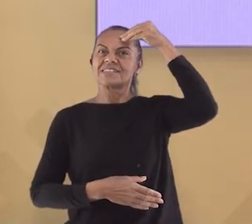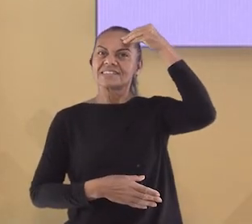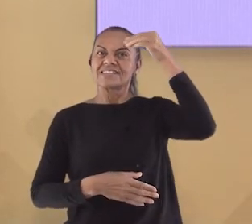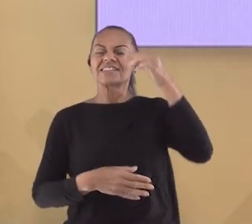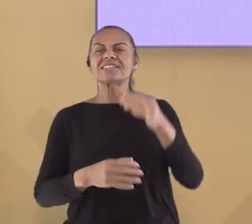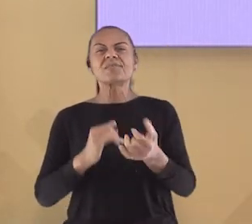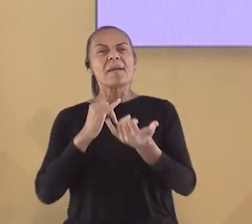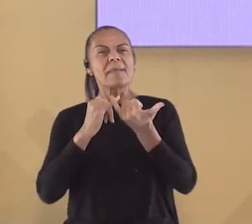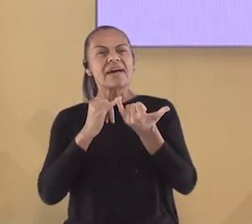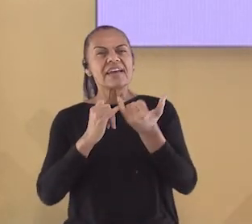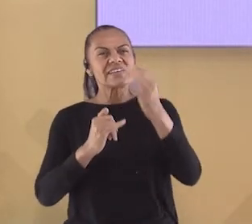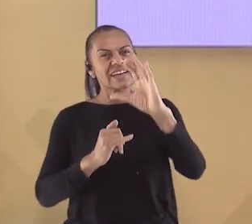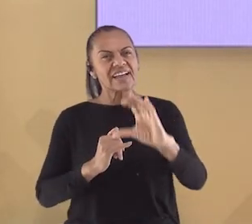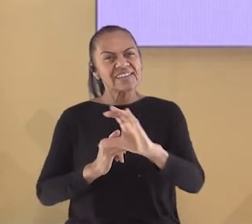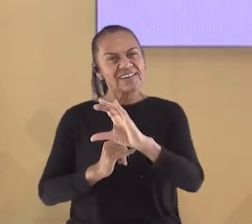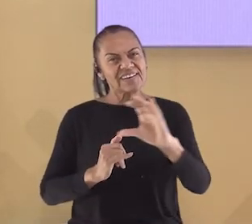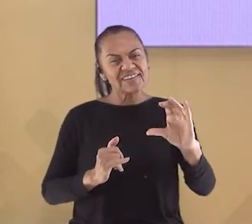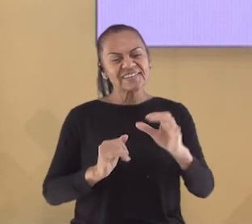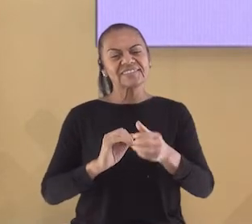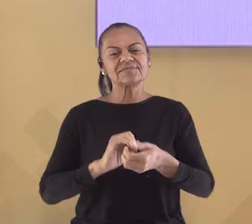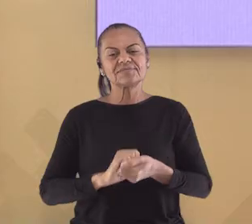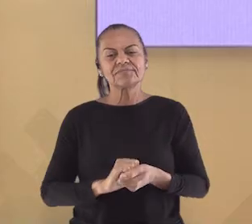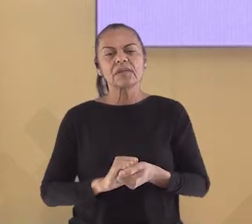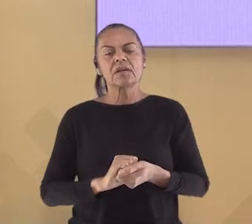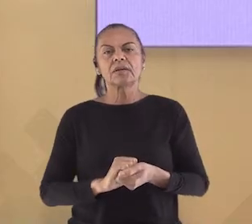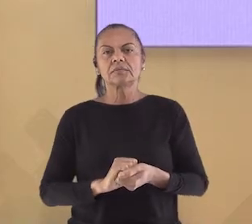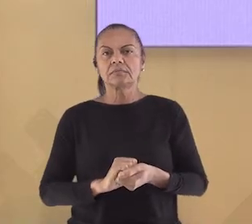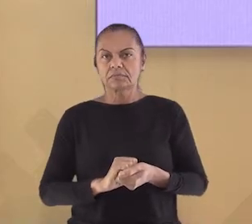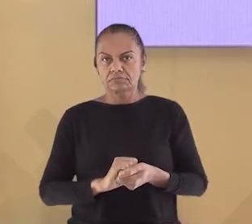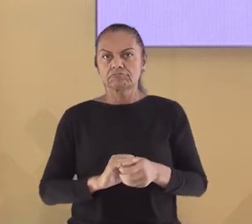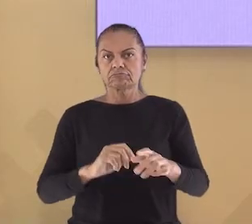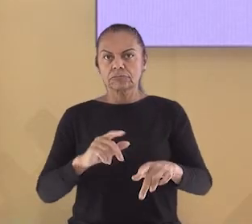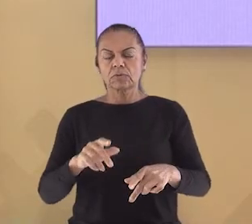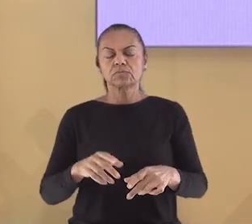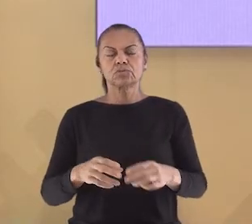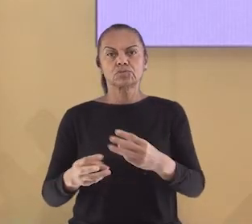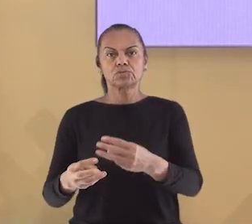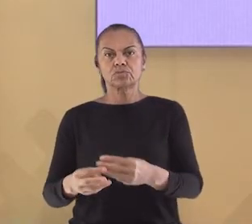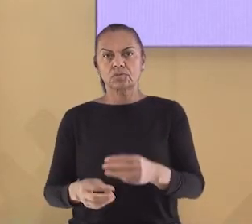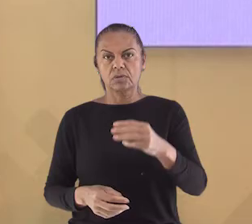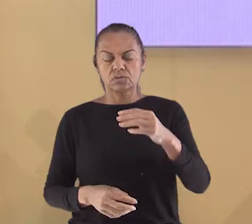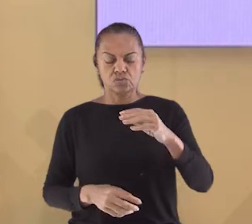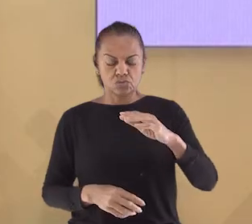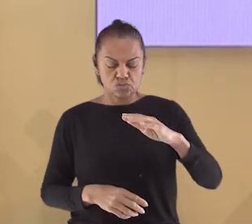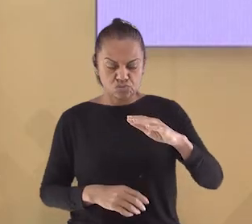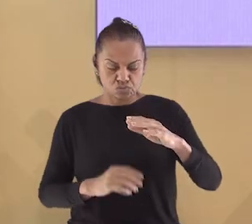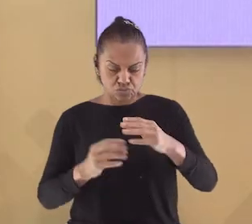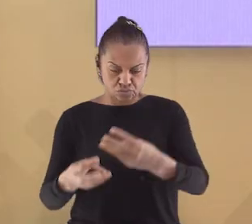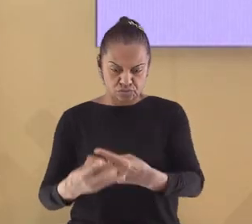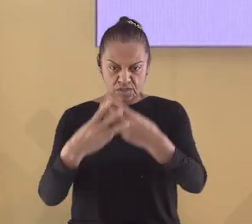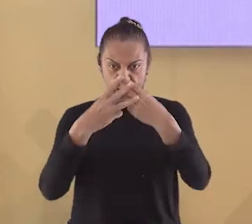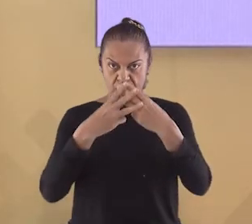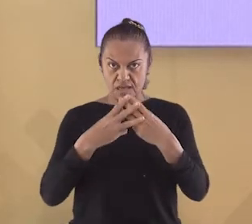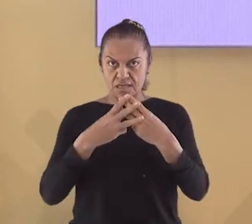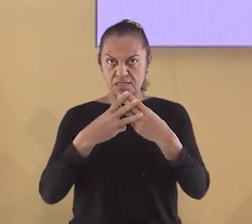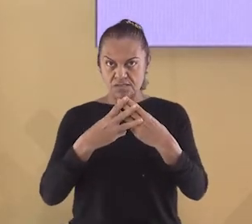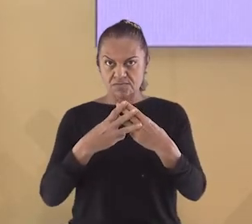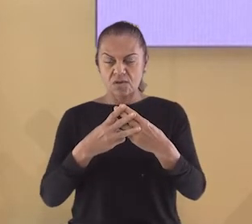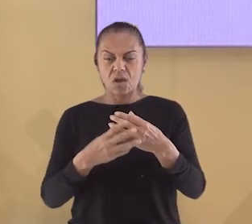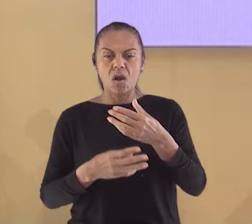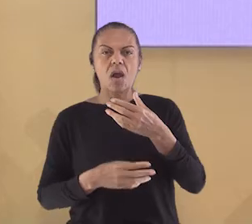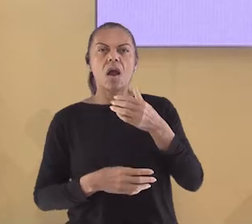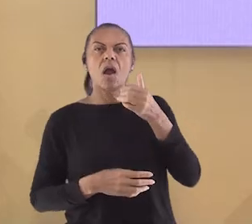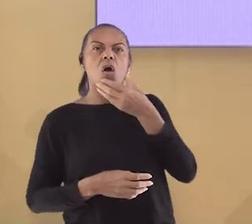No judaísmo, os meninos participam do Bar Mitzvah e as meninas do